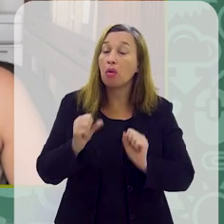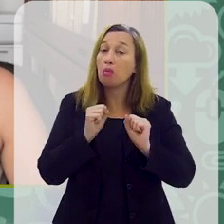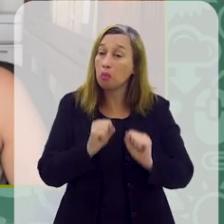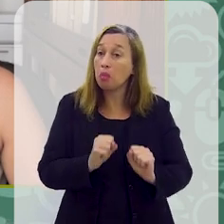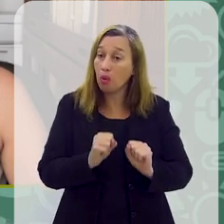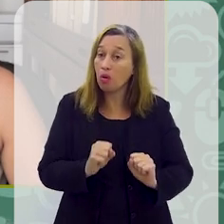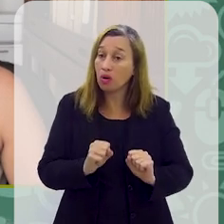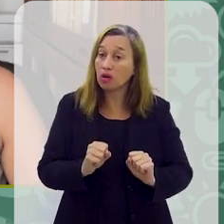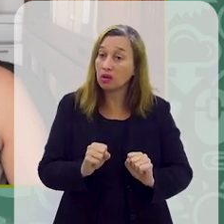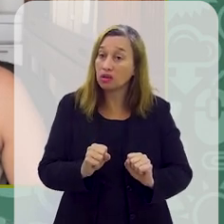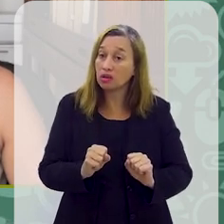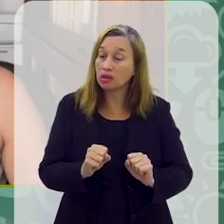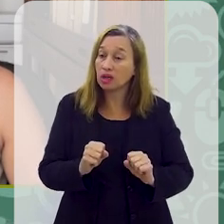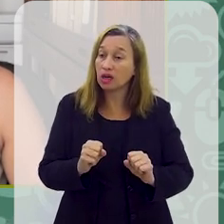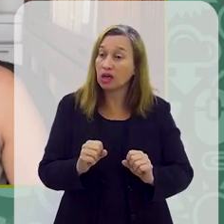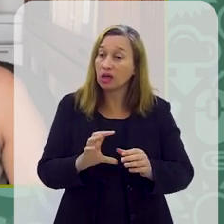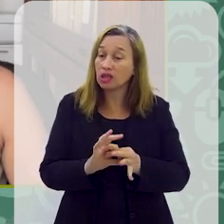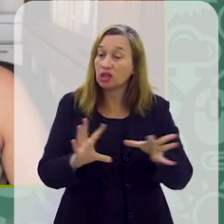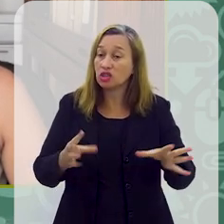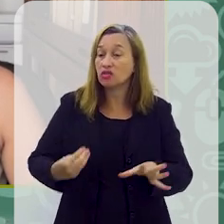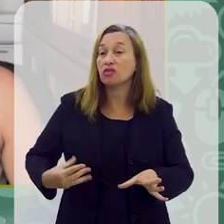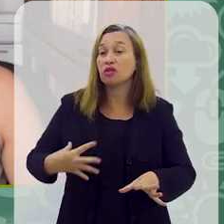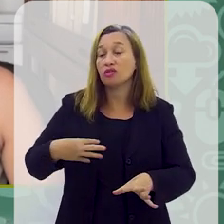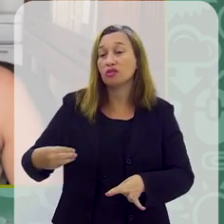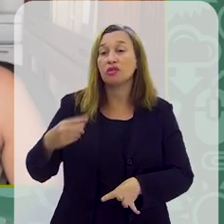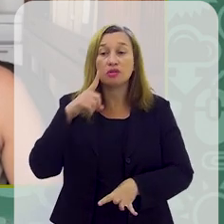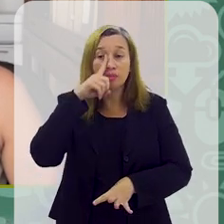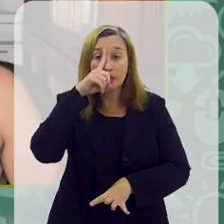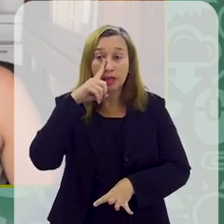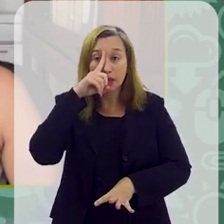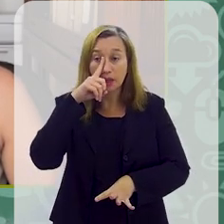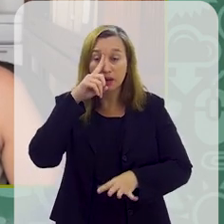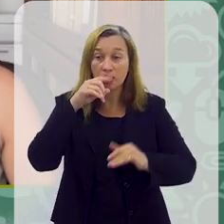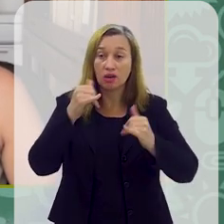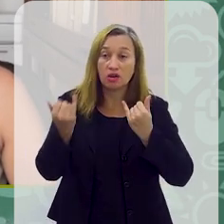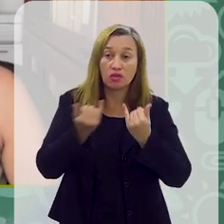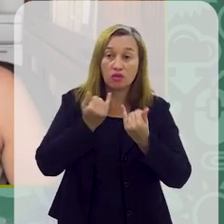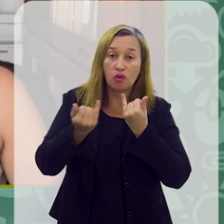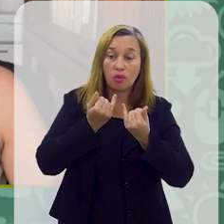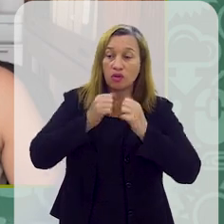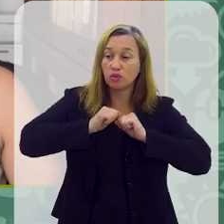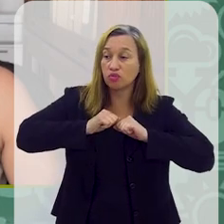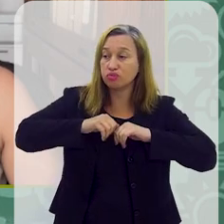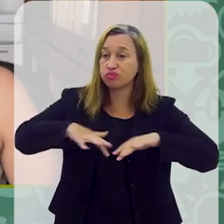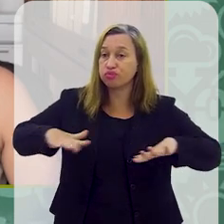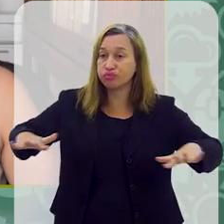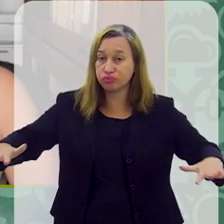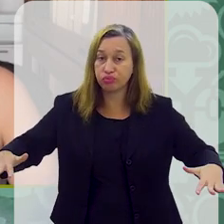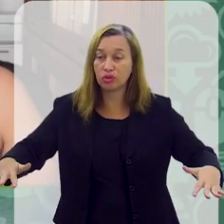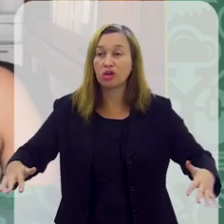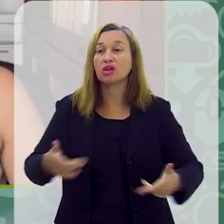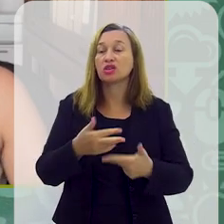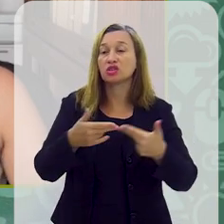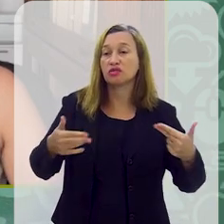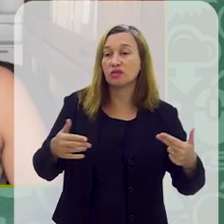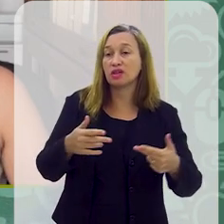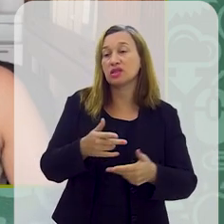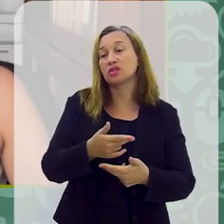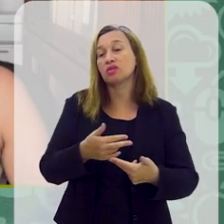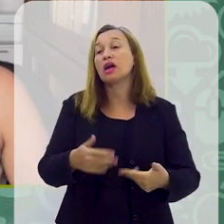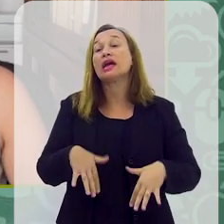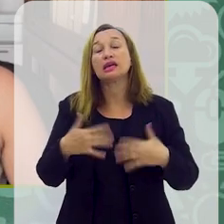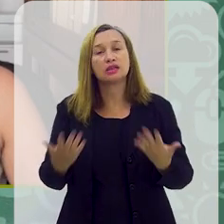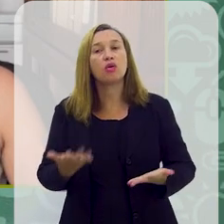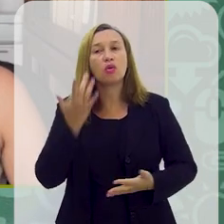o seu filho, eles podem estar colocando ele em risco, por vazamento de dado para fazer, para publicidade, para